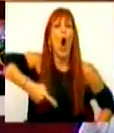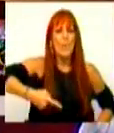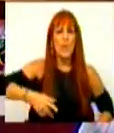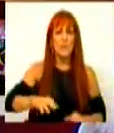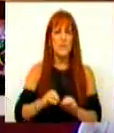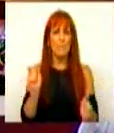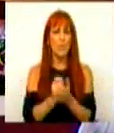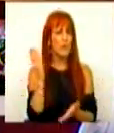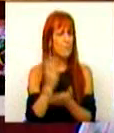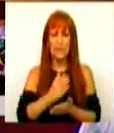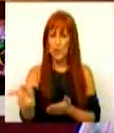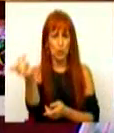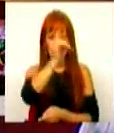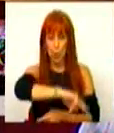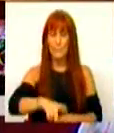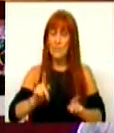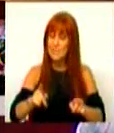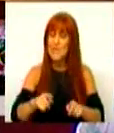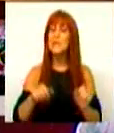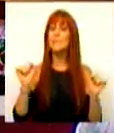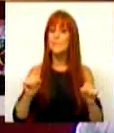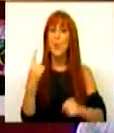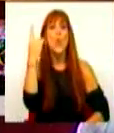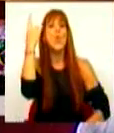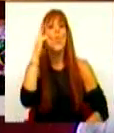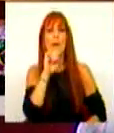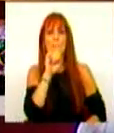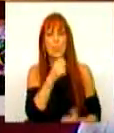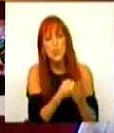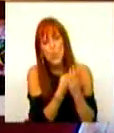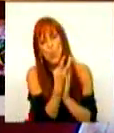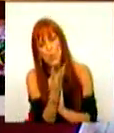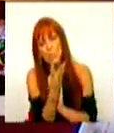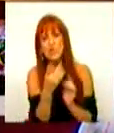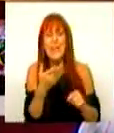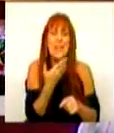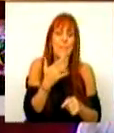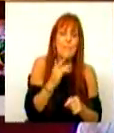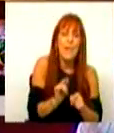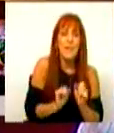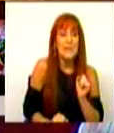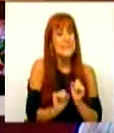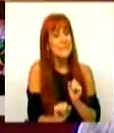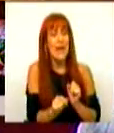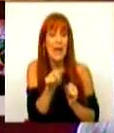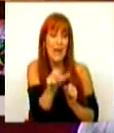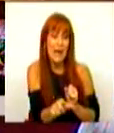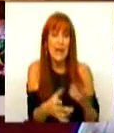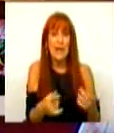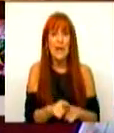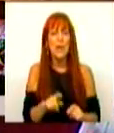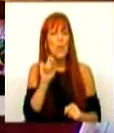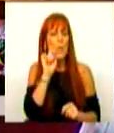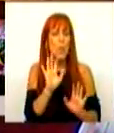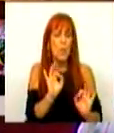como ponto de partida. Esta deve ser, sim, uma possibilidade que, diante de circunstâncias de um caso concreto, acautele, por